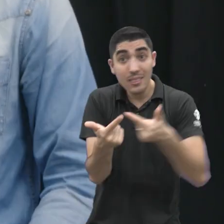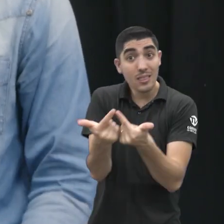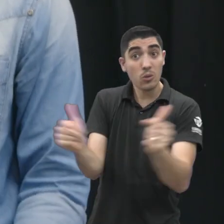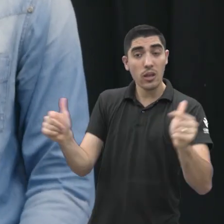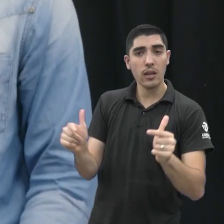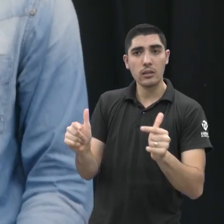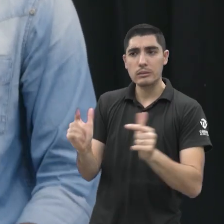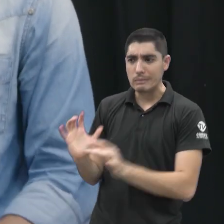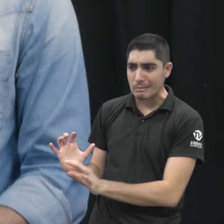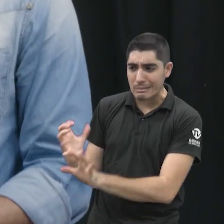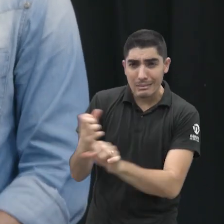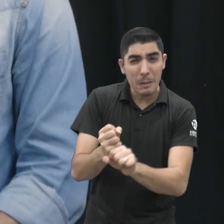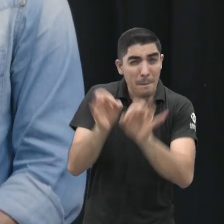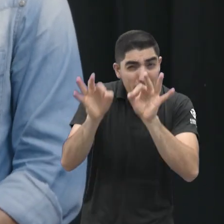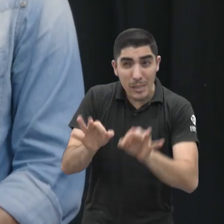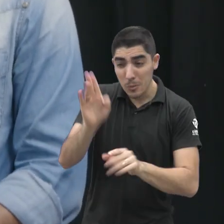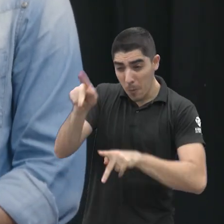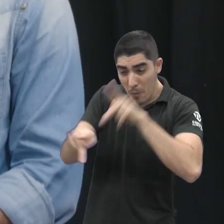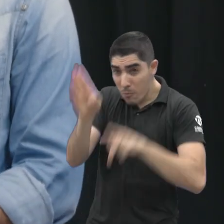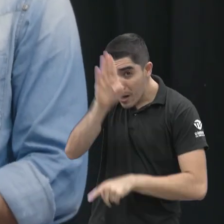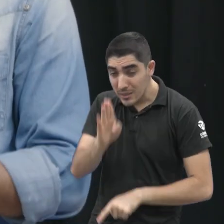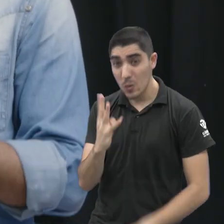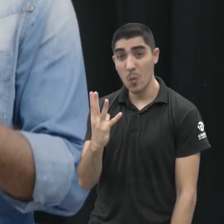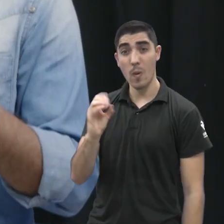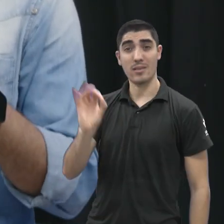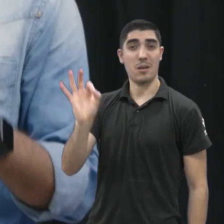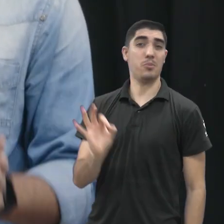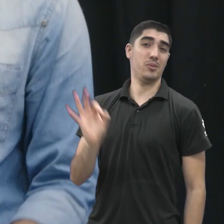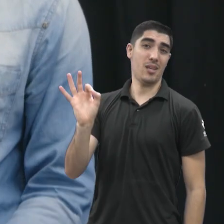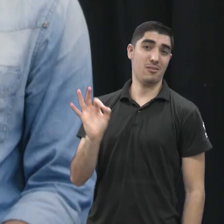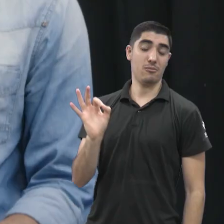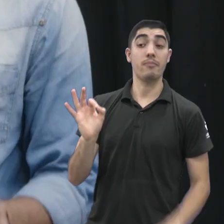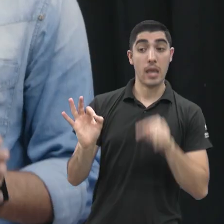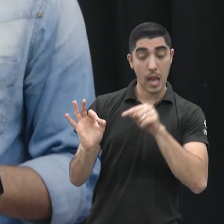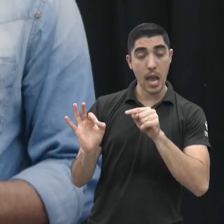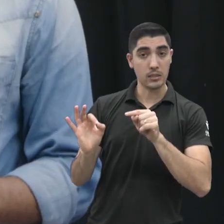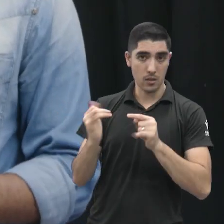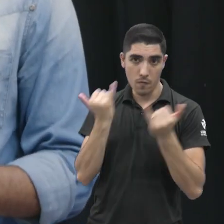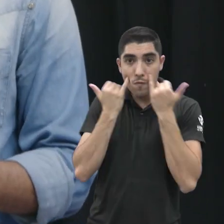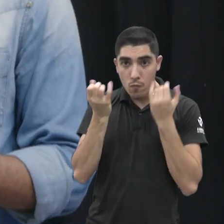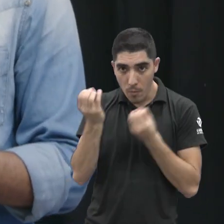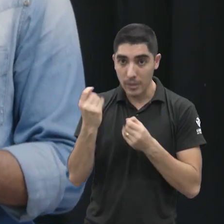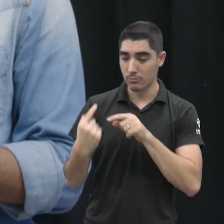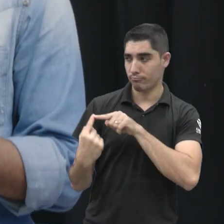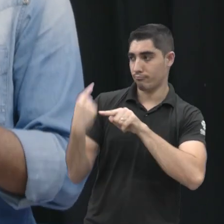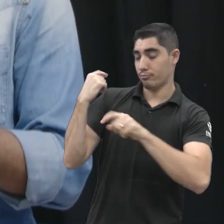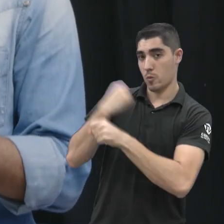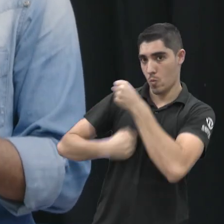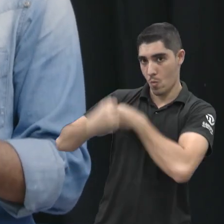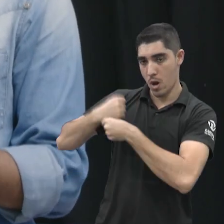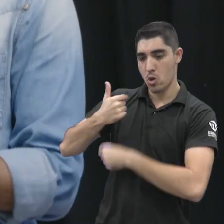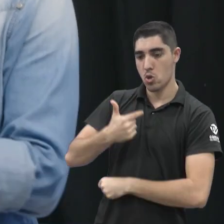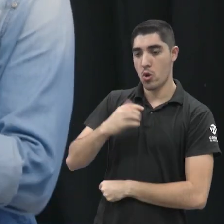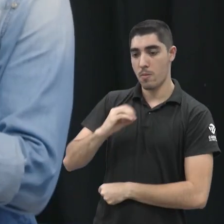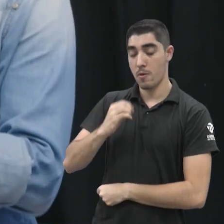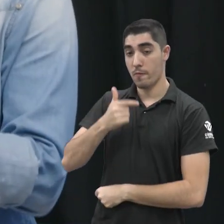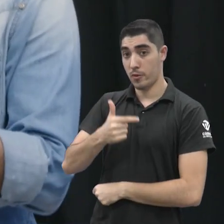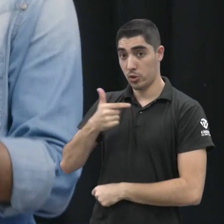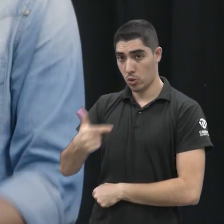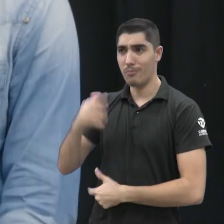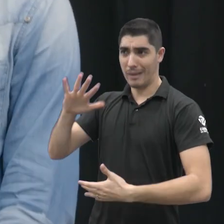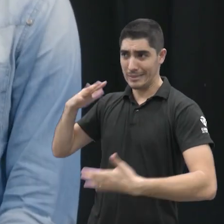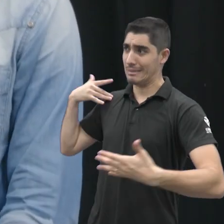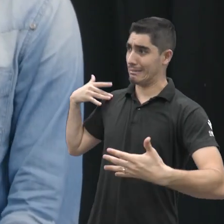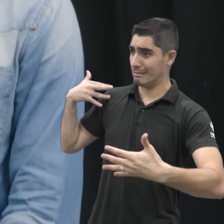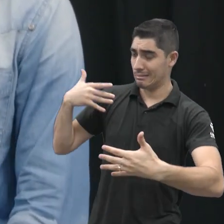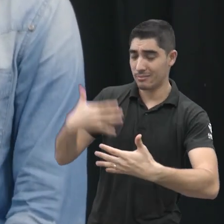40% da população. Os números são referentes a 2022, mas ainda refletem uma situação comum no